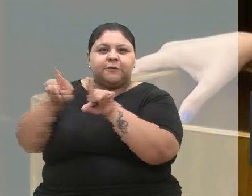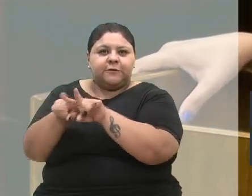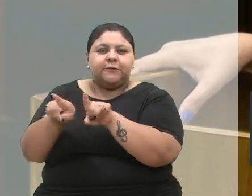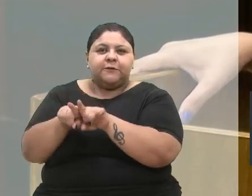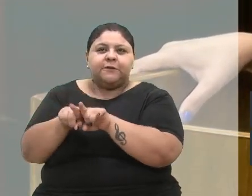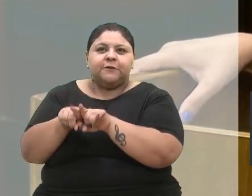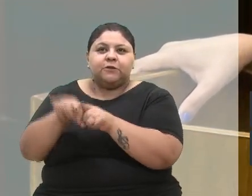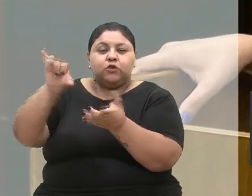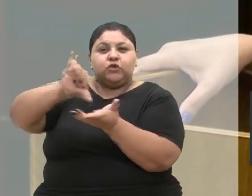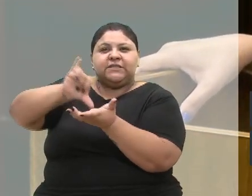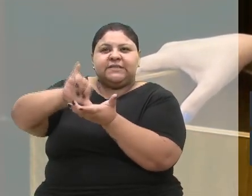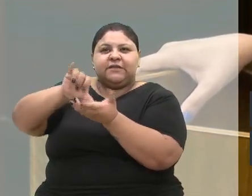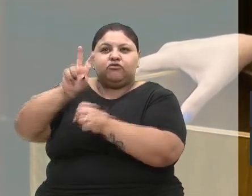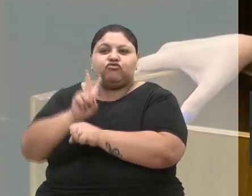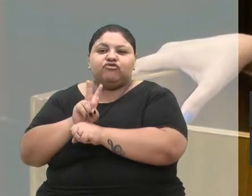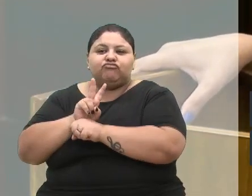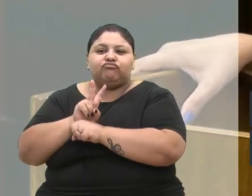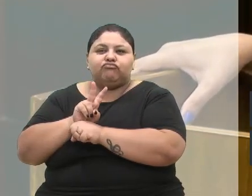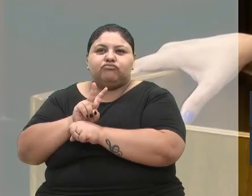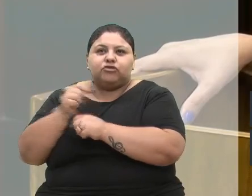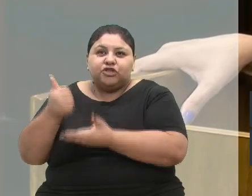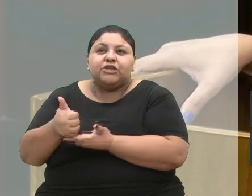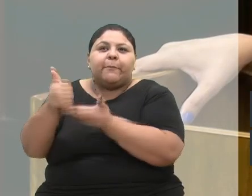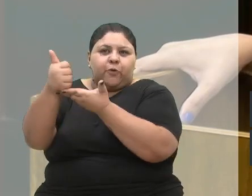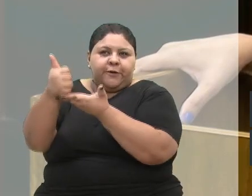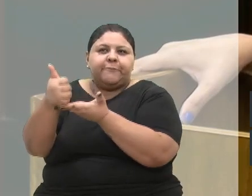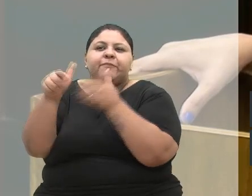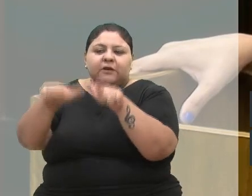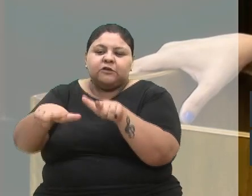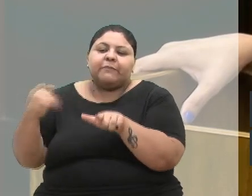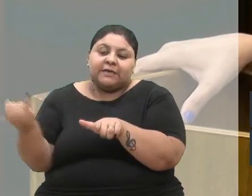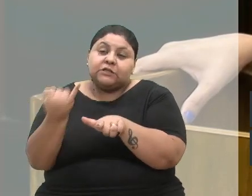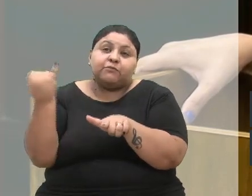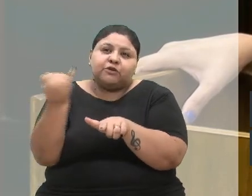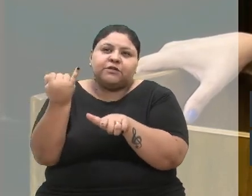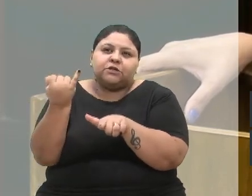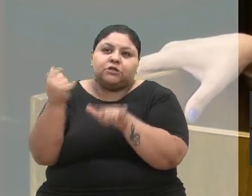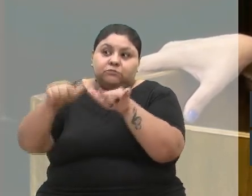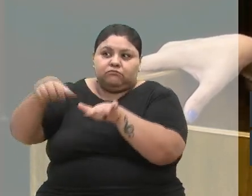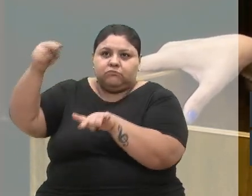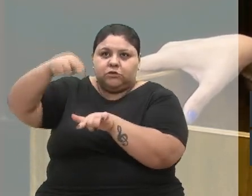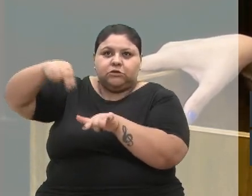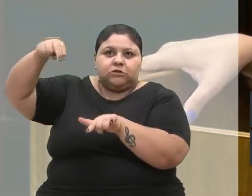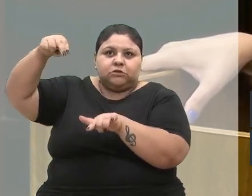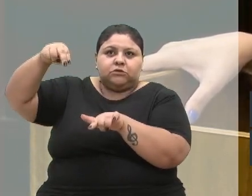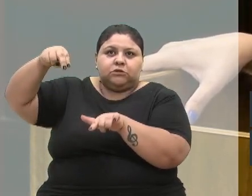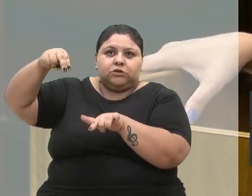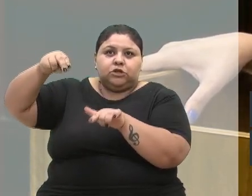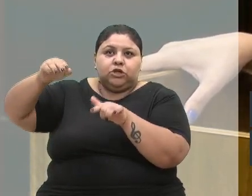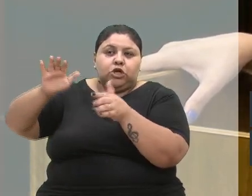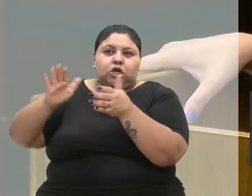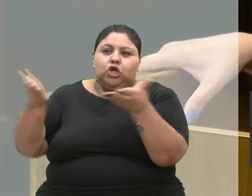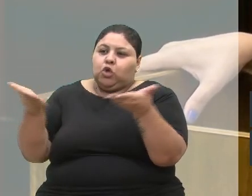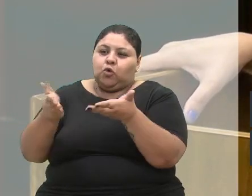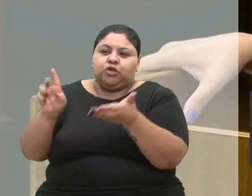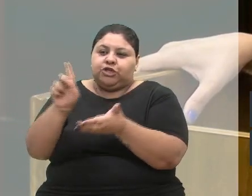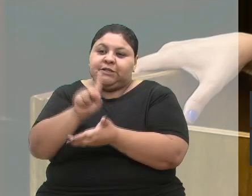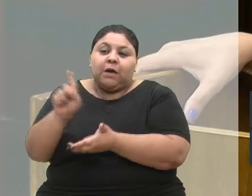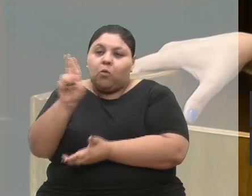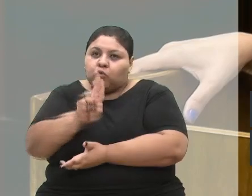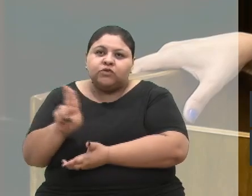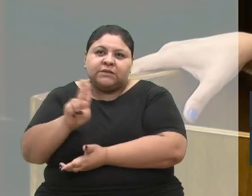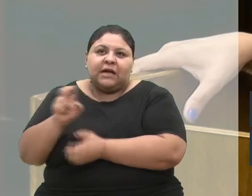D'Ambros, também um espaço muito importante ali na Zona Norte, que está desocupado, que a gente pode, né, fazer algo muito,